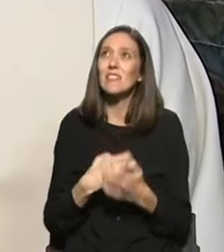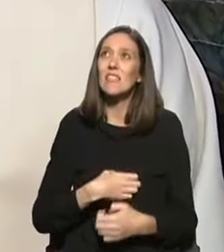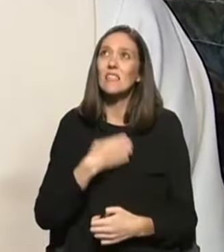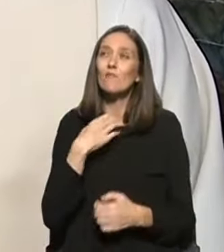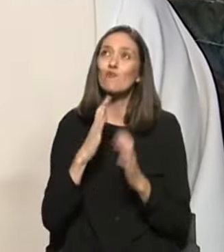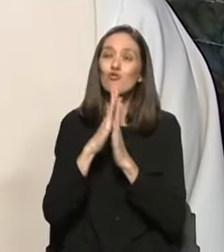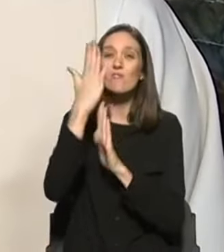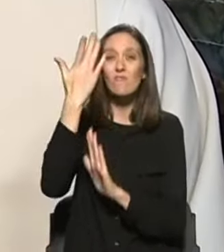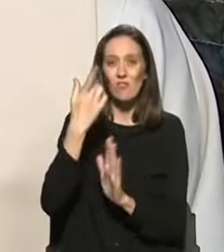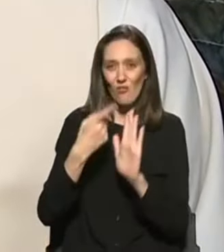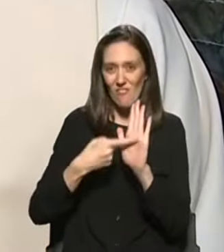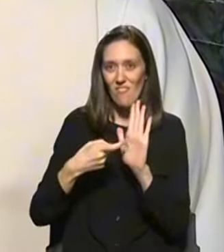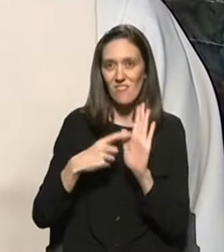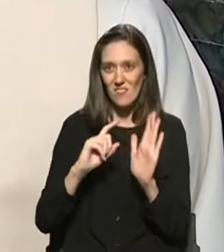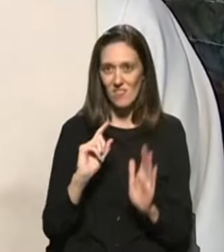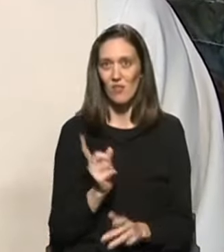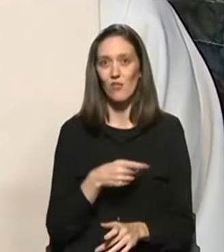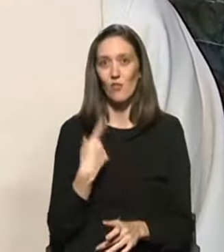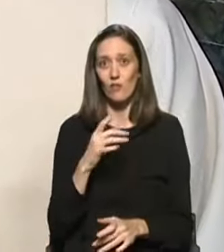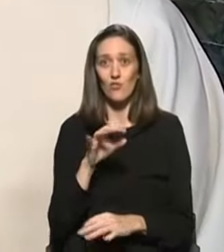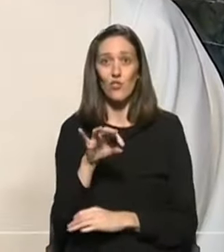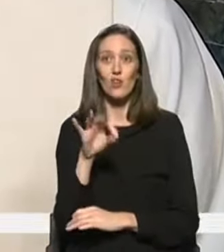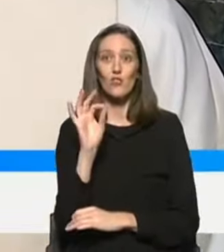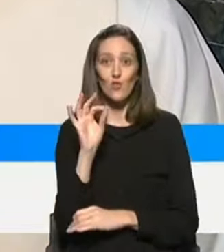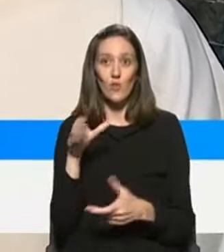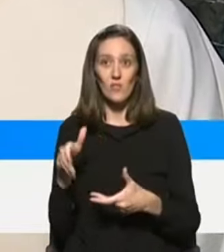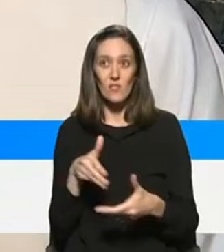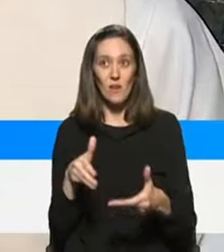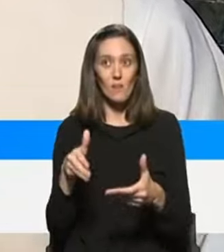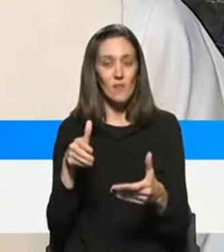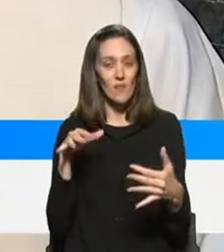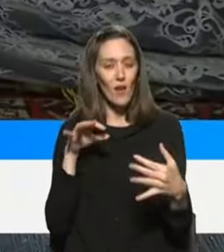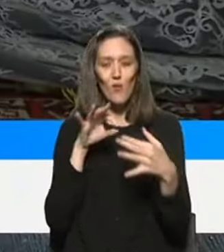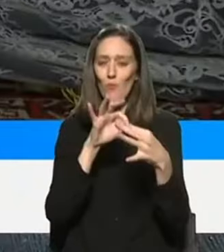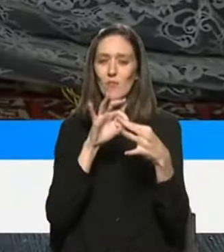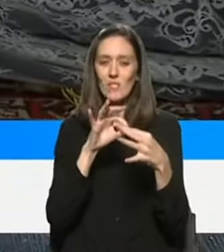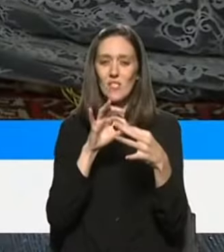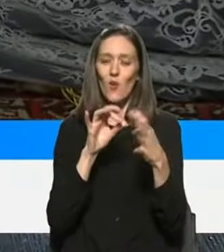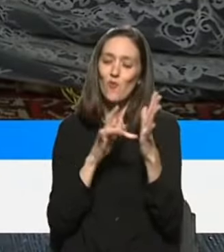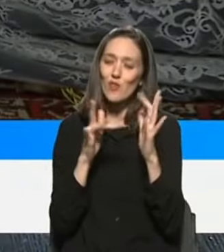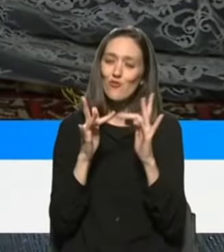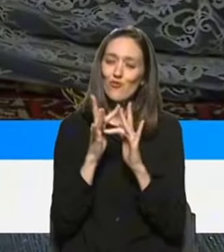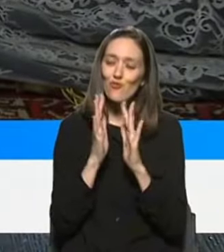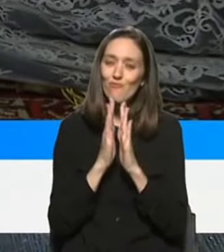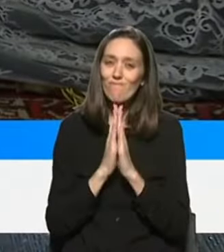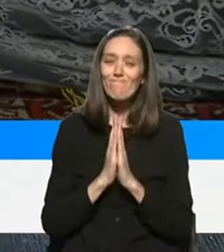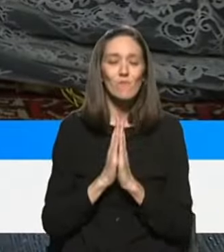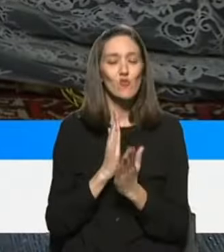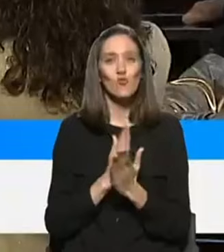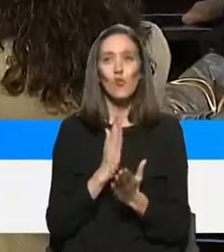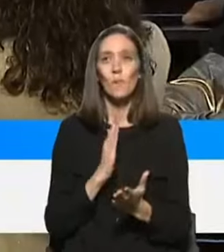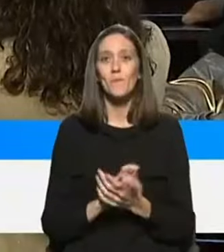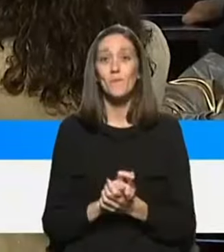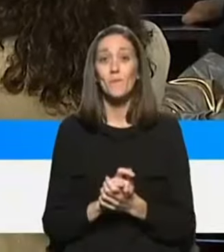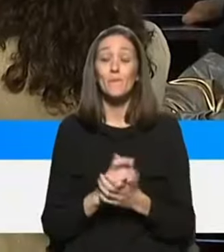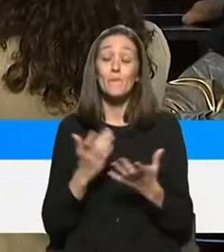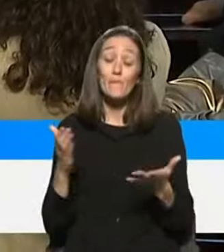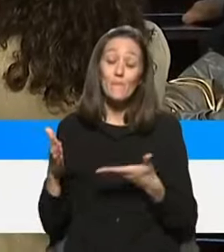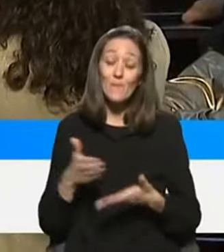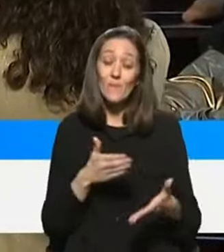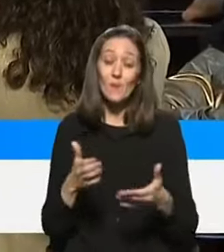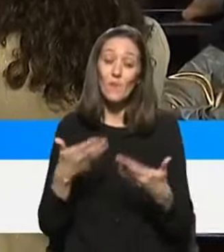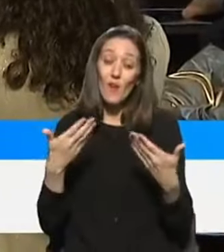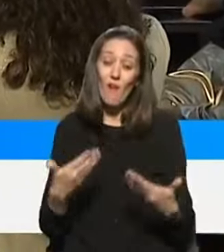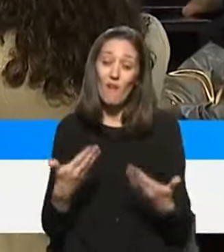E a escolha deste caminho é por causa de uma razão só, que é Jesus Cristo e não outra. No caminho que agora abraçam, terão